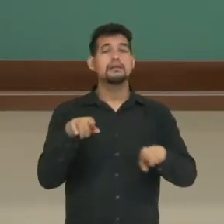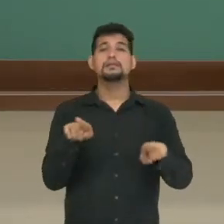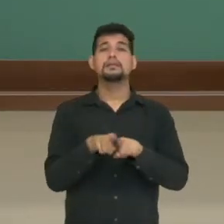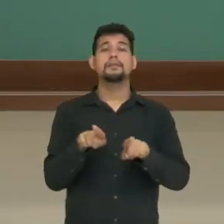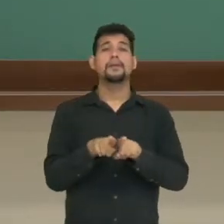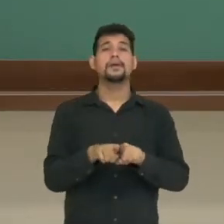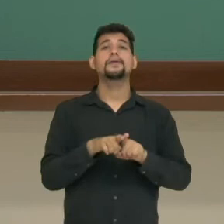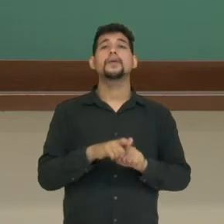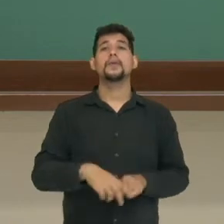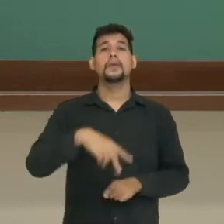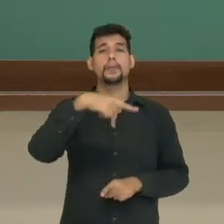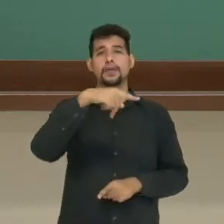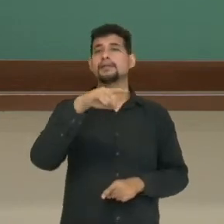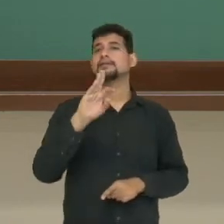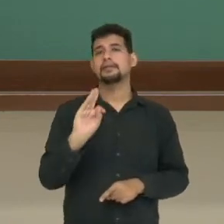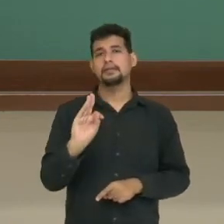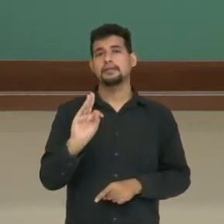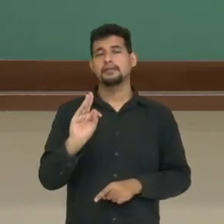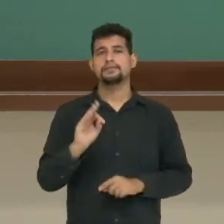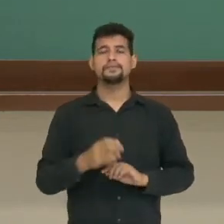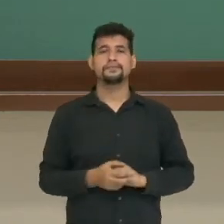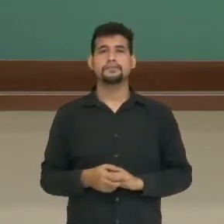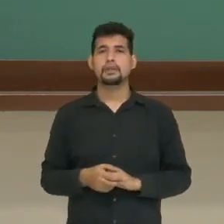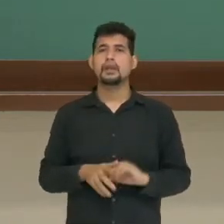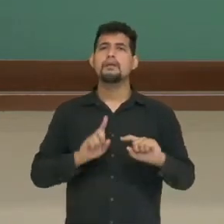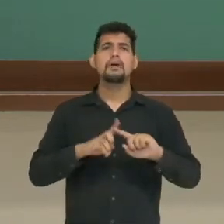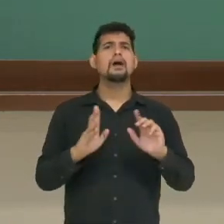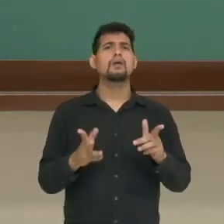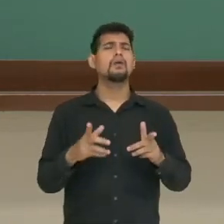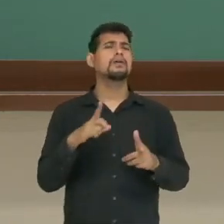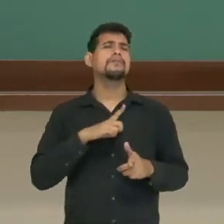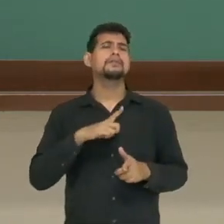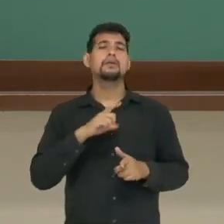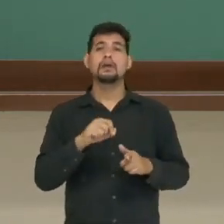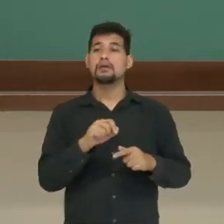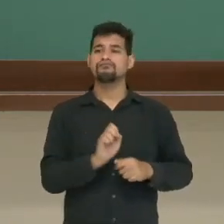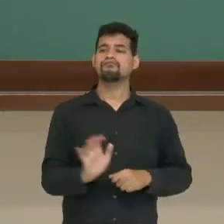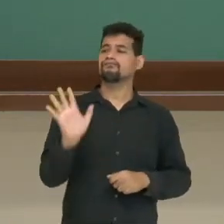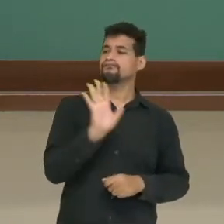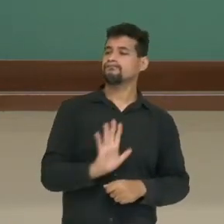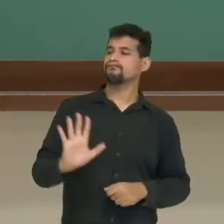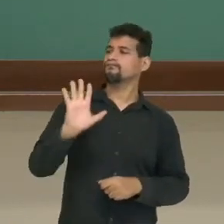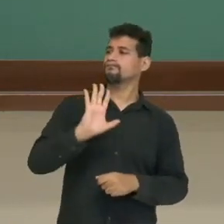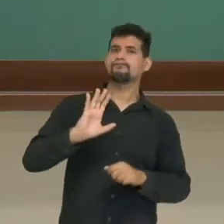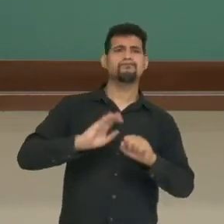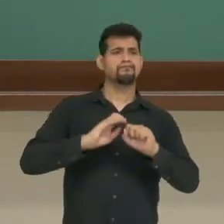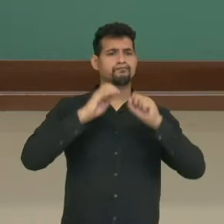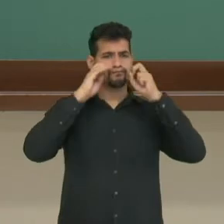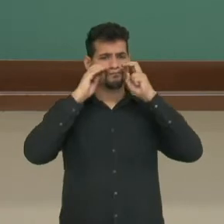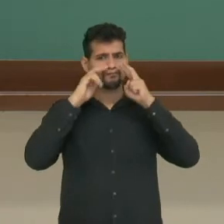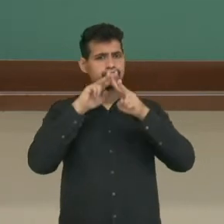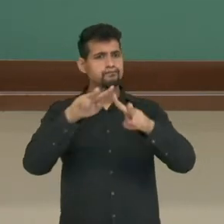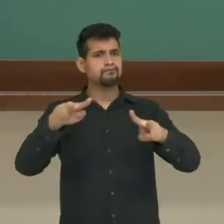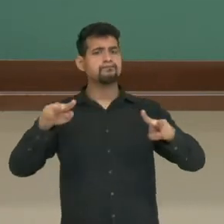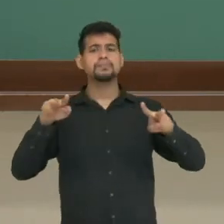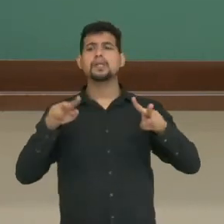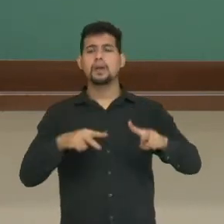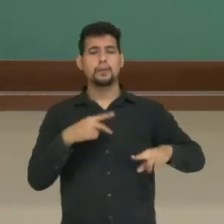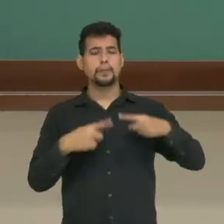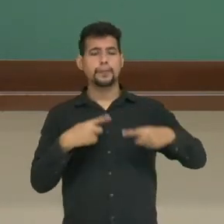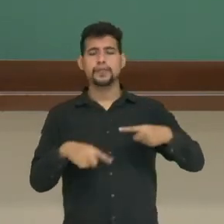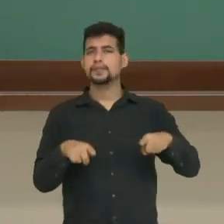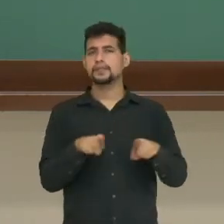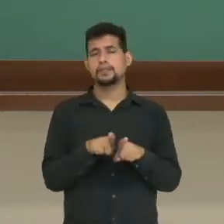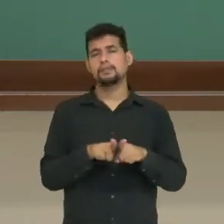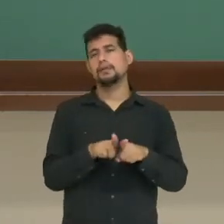Partido dos Trabalhadores, o PT. Então você tem um cenário aí de ampliação dos partidos políticos, não